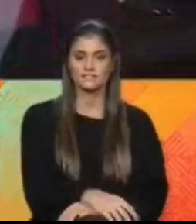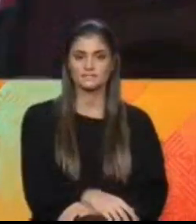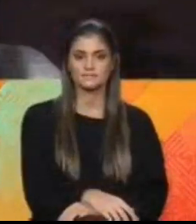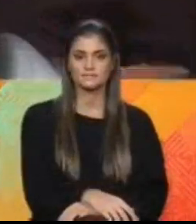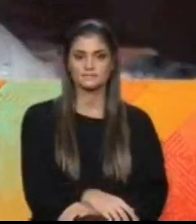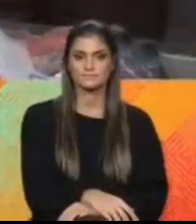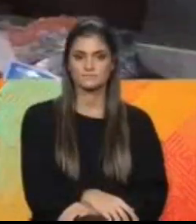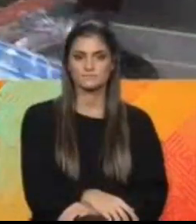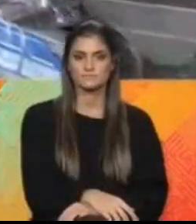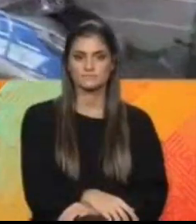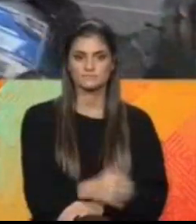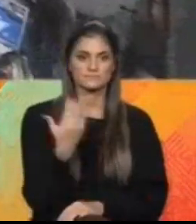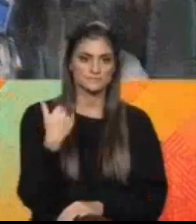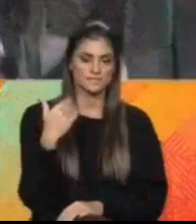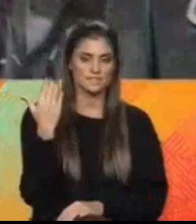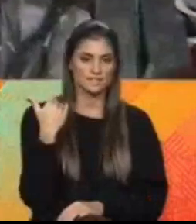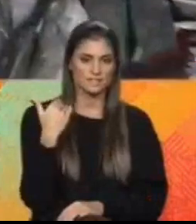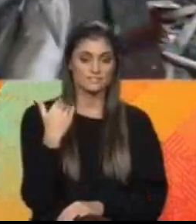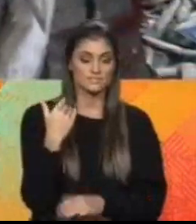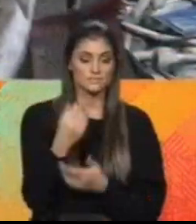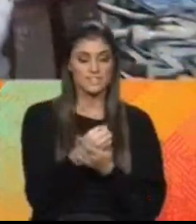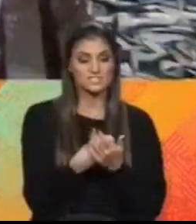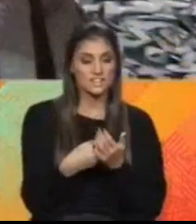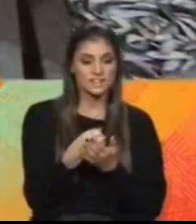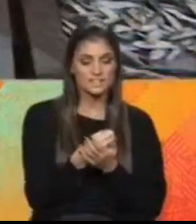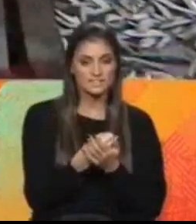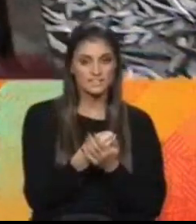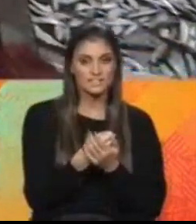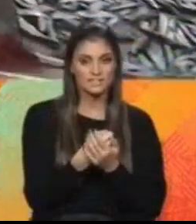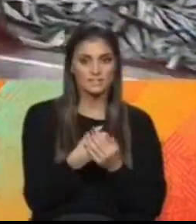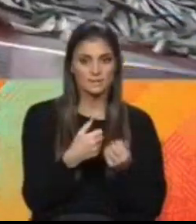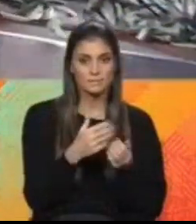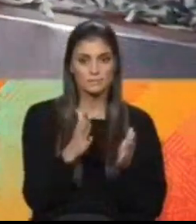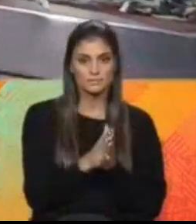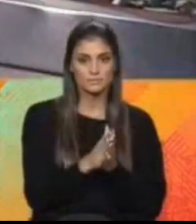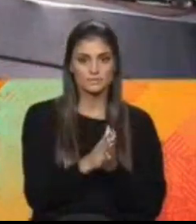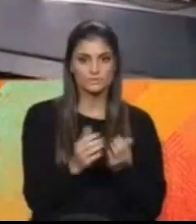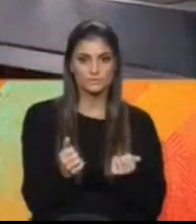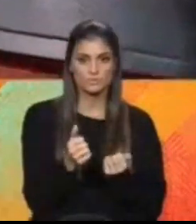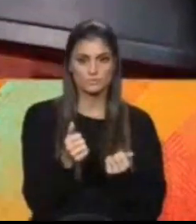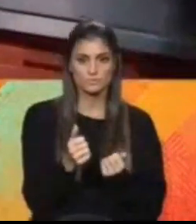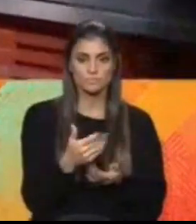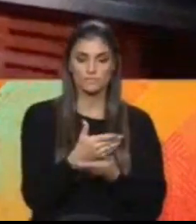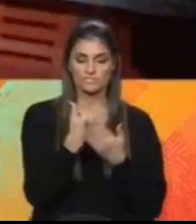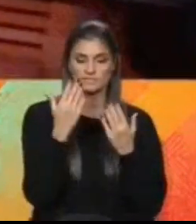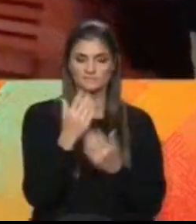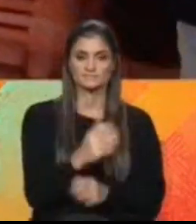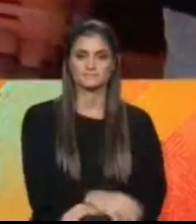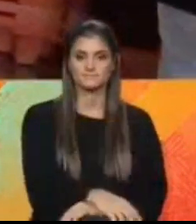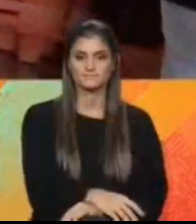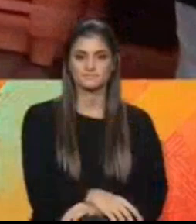e antes de mais nada, para todos um bom dia.